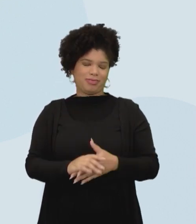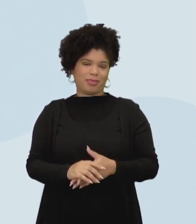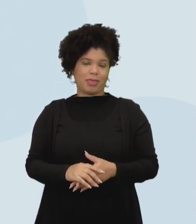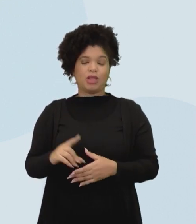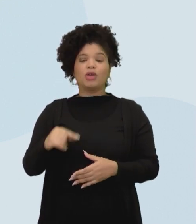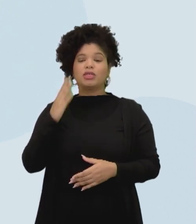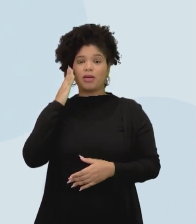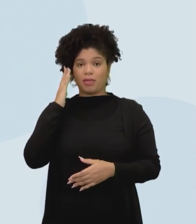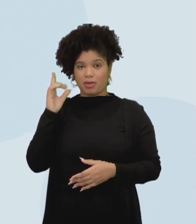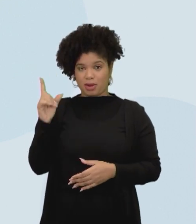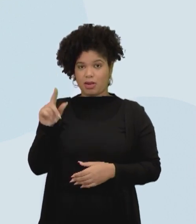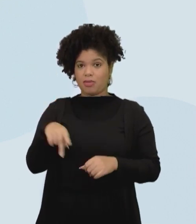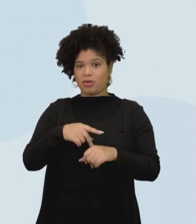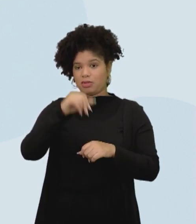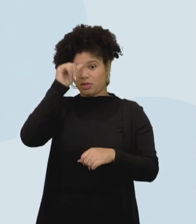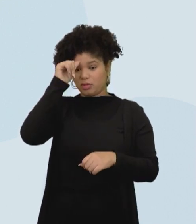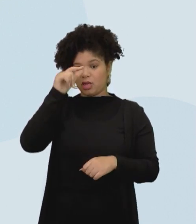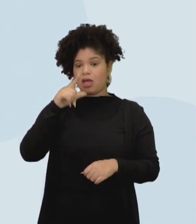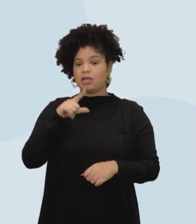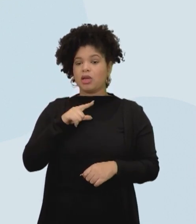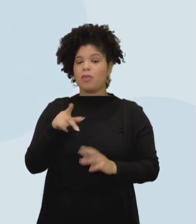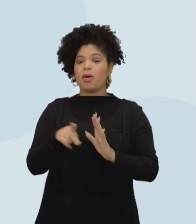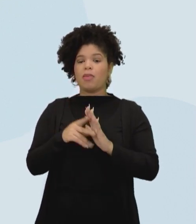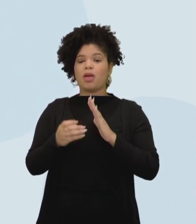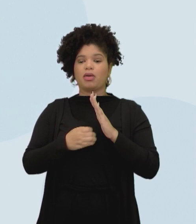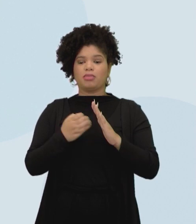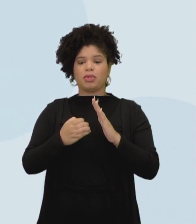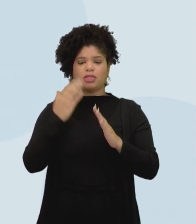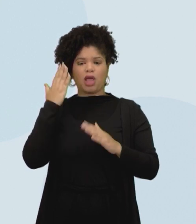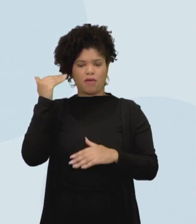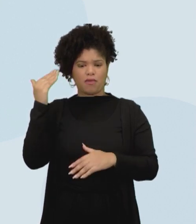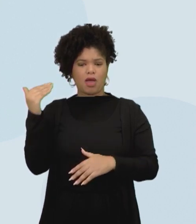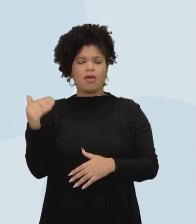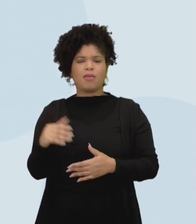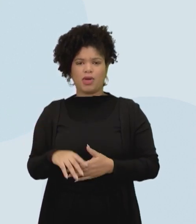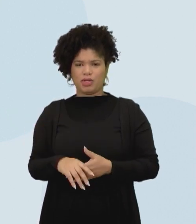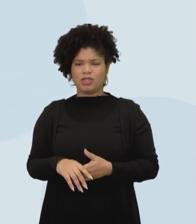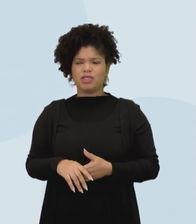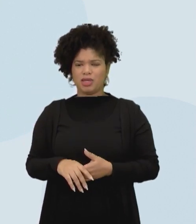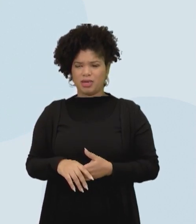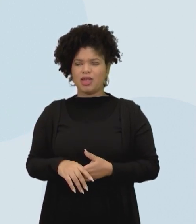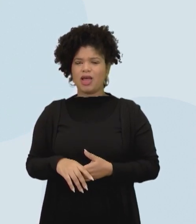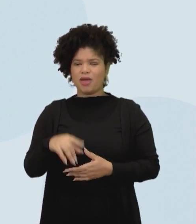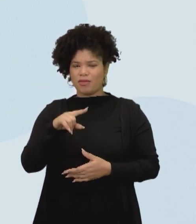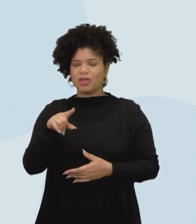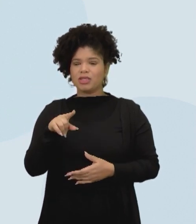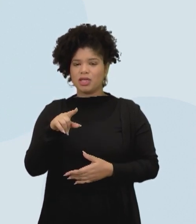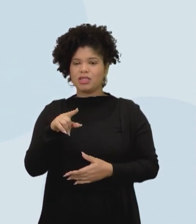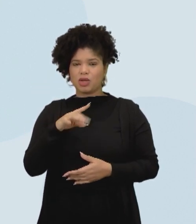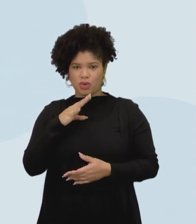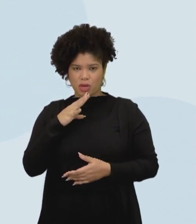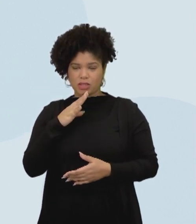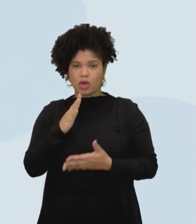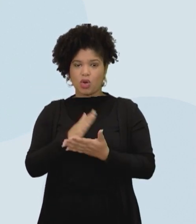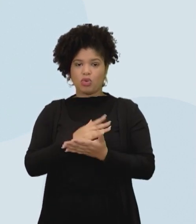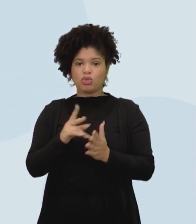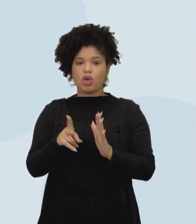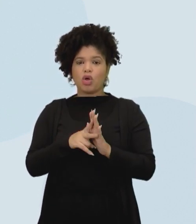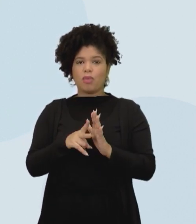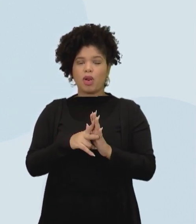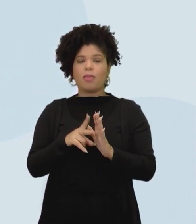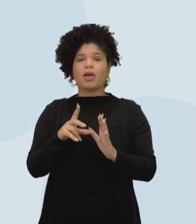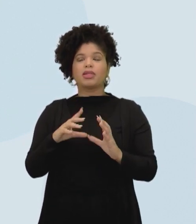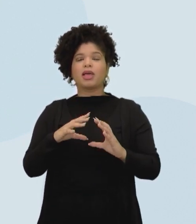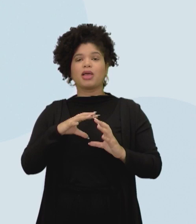essa empresa que é a Companhia das Índias Orientais. Vocês vão ouvir falar de Companhia das Índias Ocidentais, mas é uma outra empresa